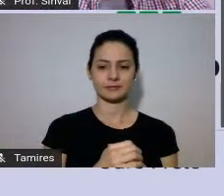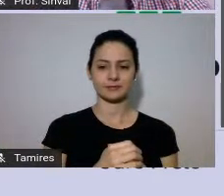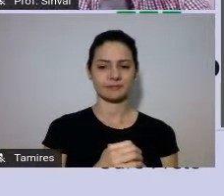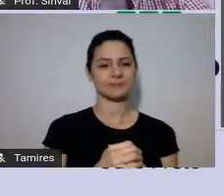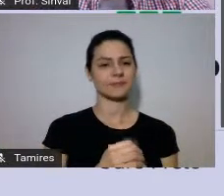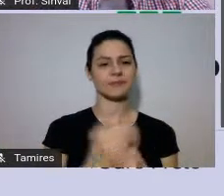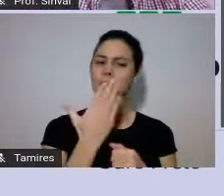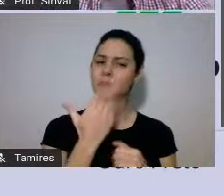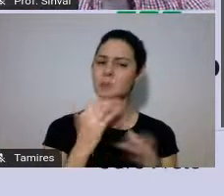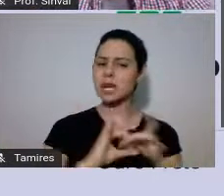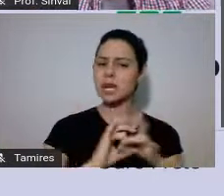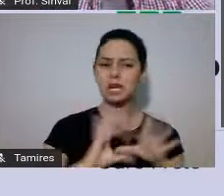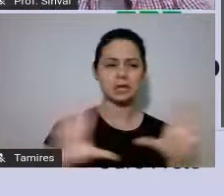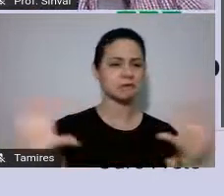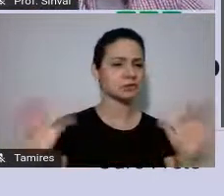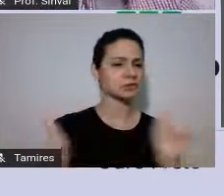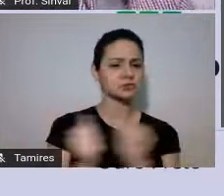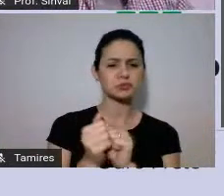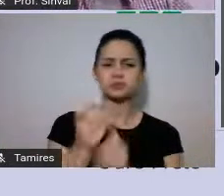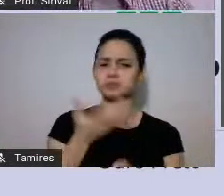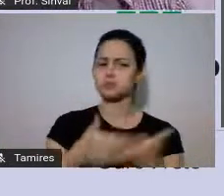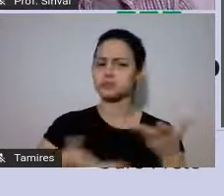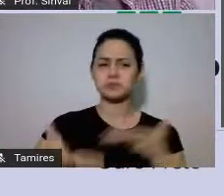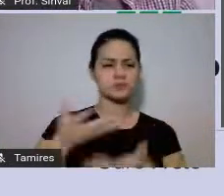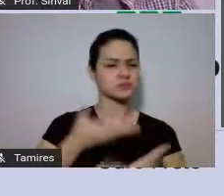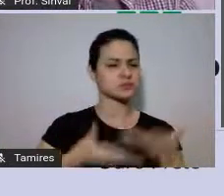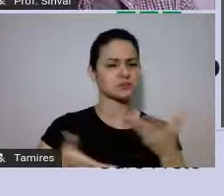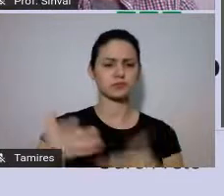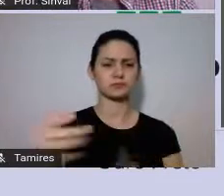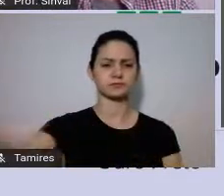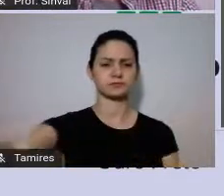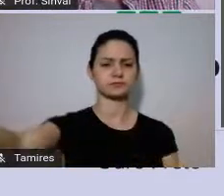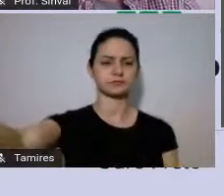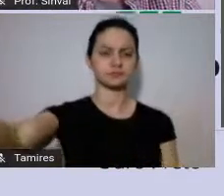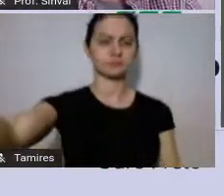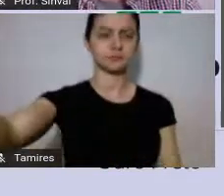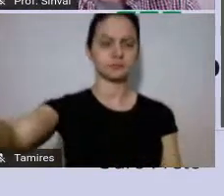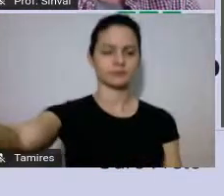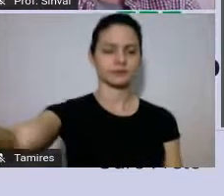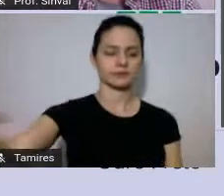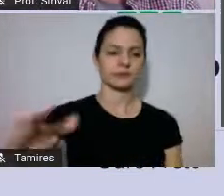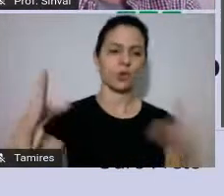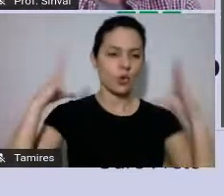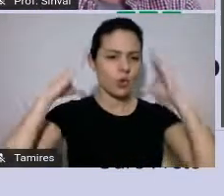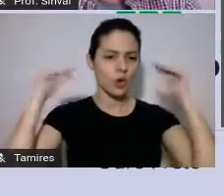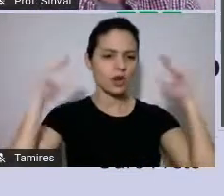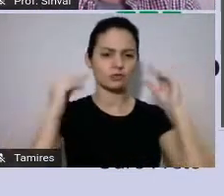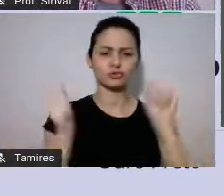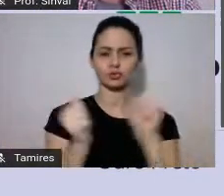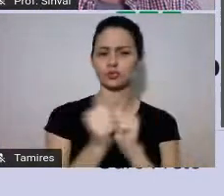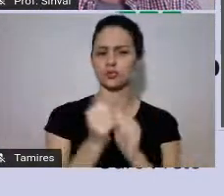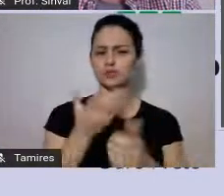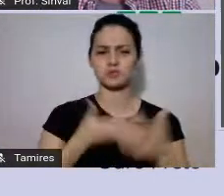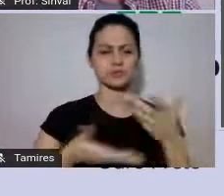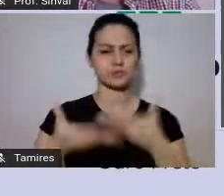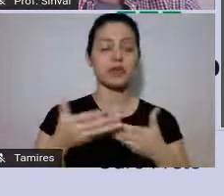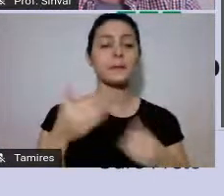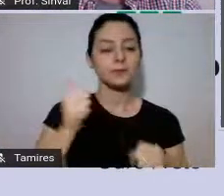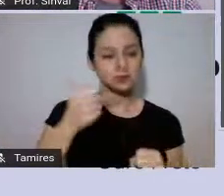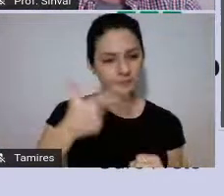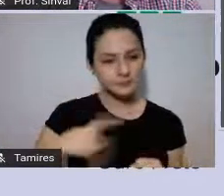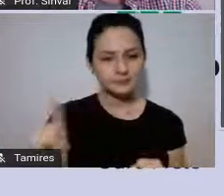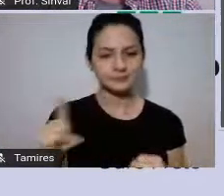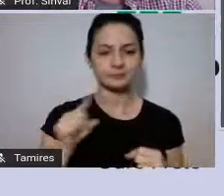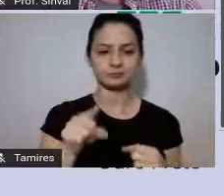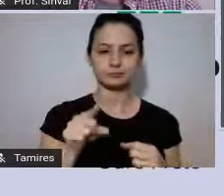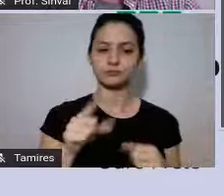comiam livremente com os holandeses. Pode passar, por favor. Vai haver, inclusive, um